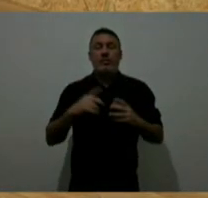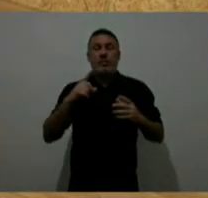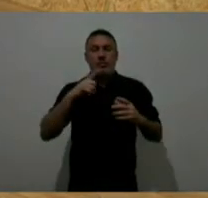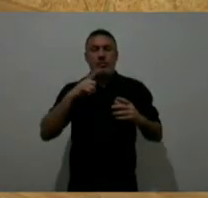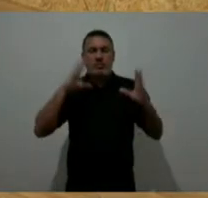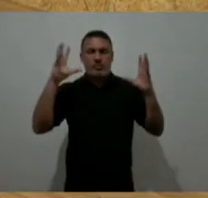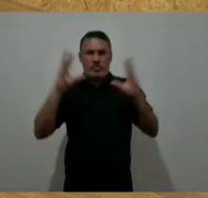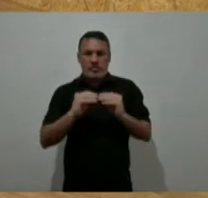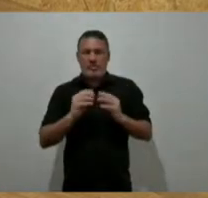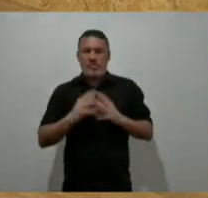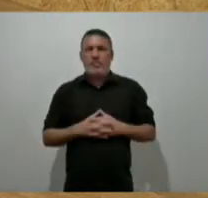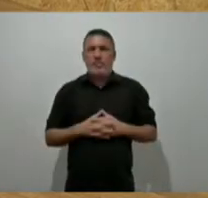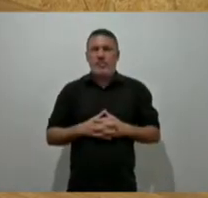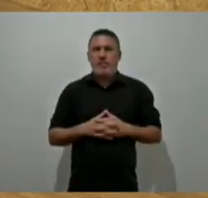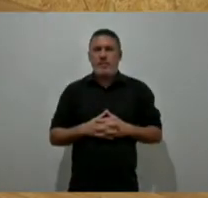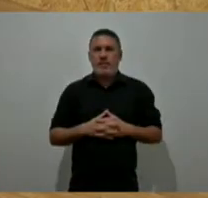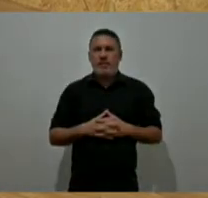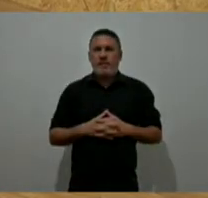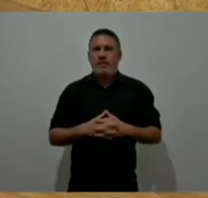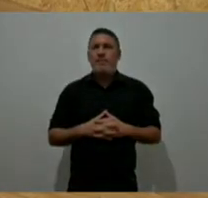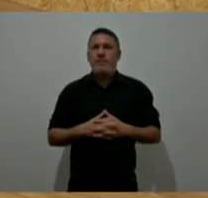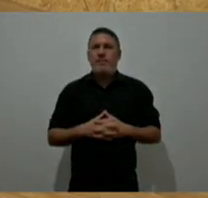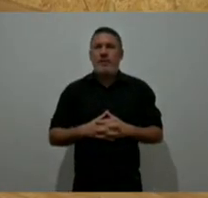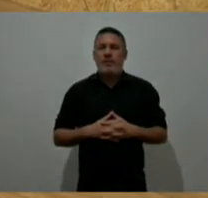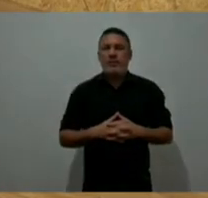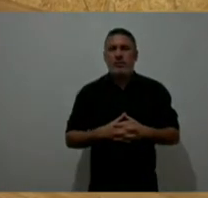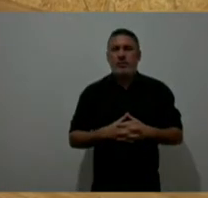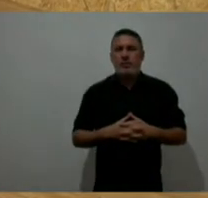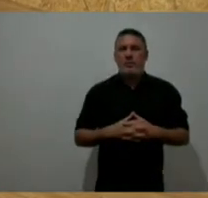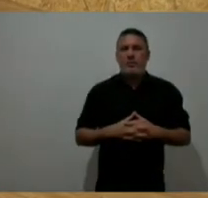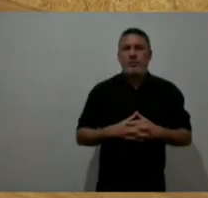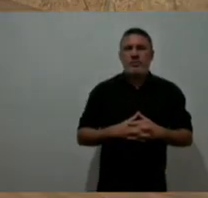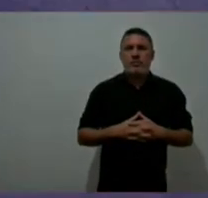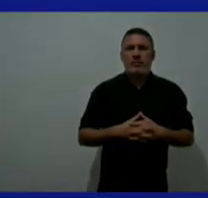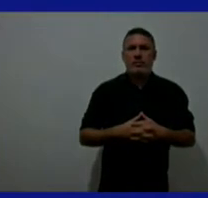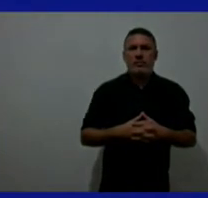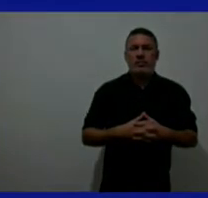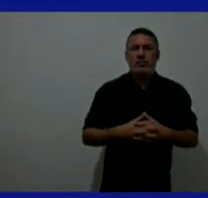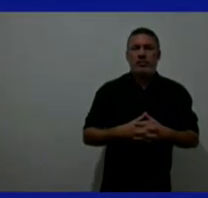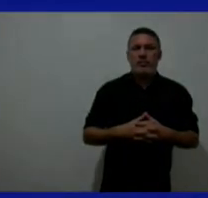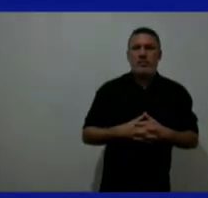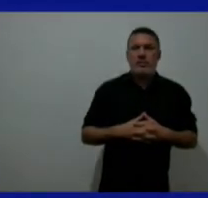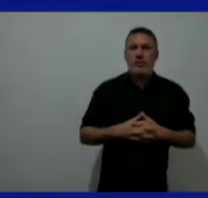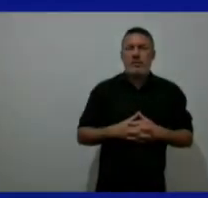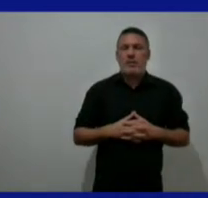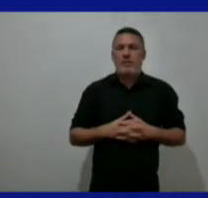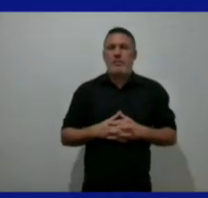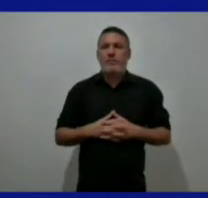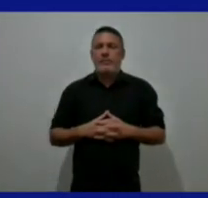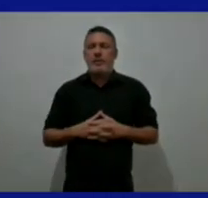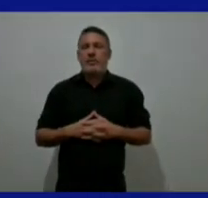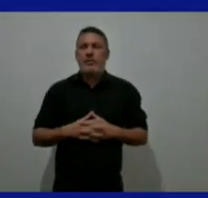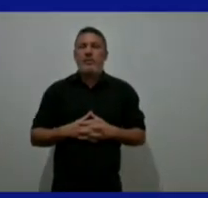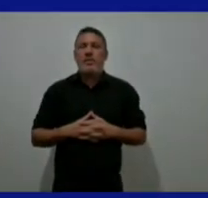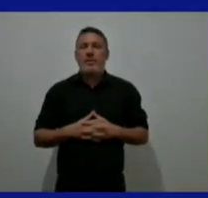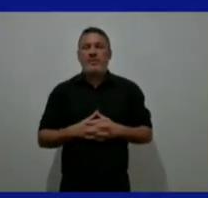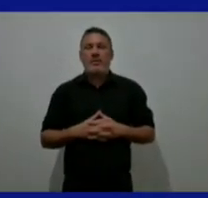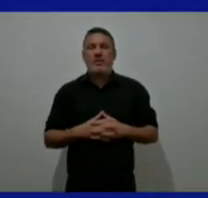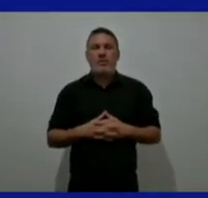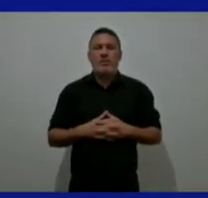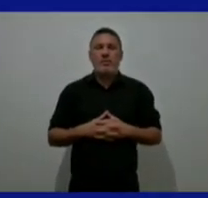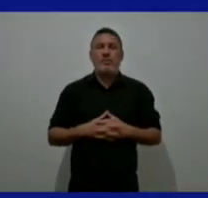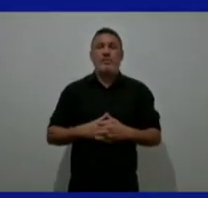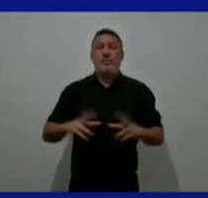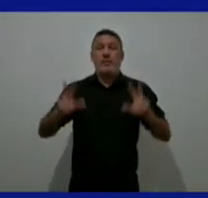Roxo, é um prazer. Por favor, com a palavra. Começando falando sobre o ESG, ESG vocês